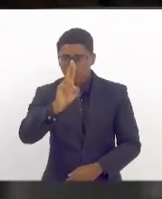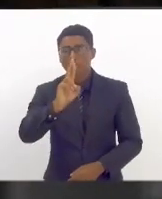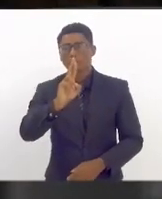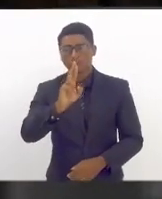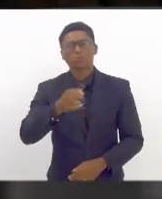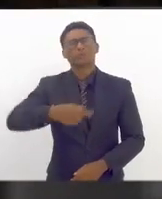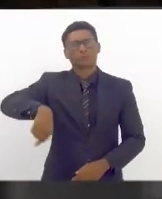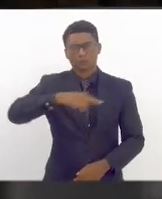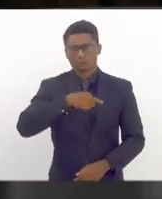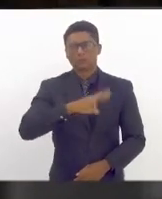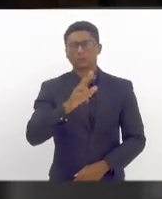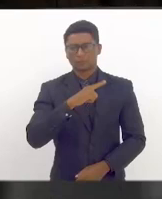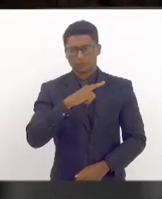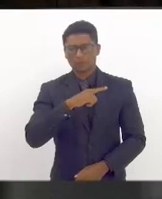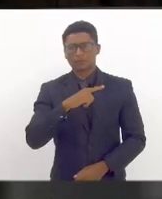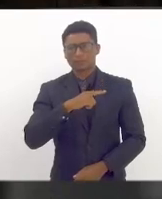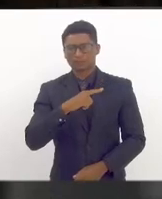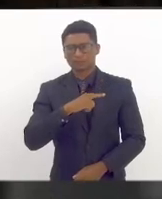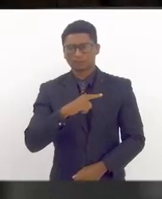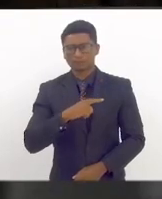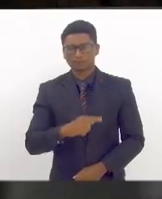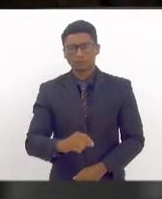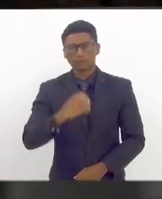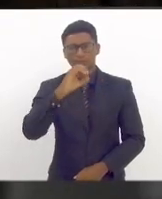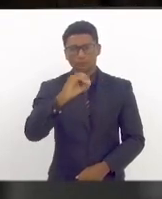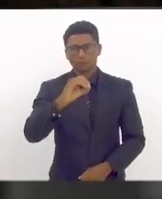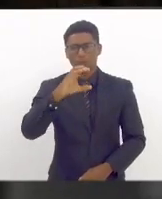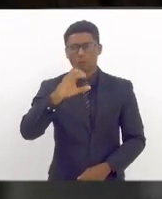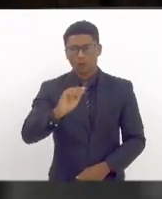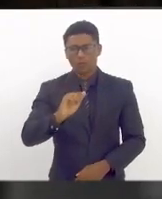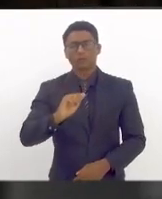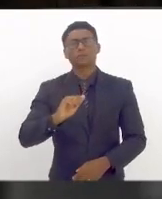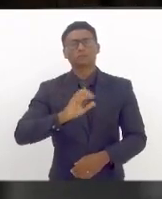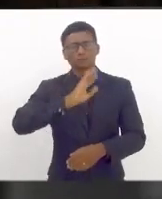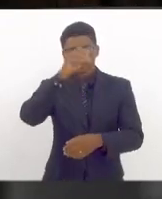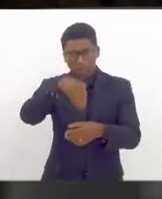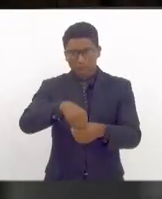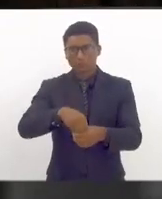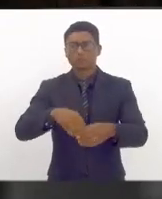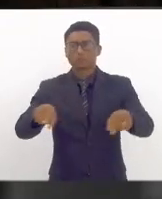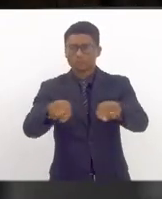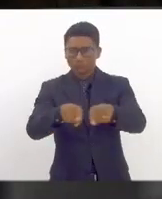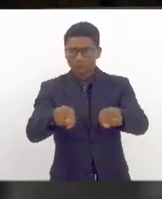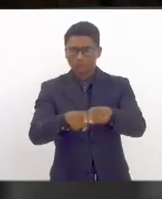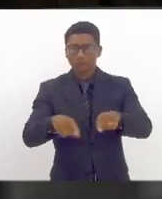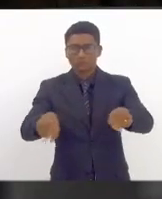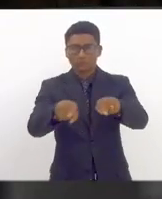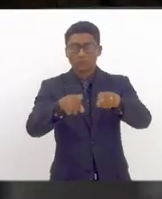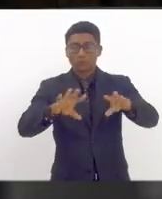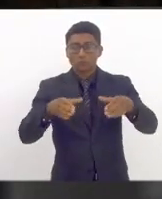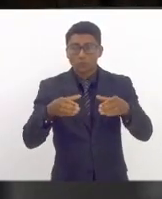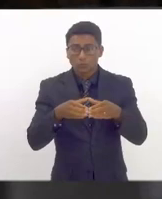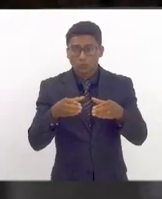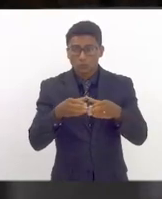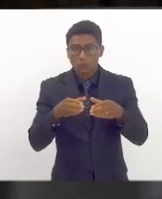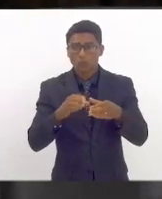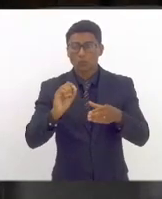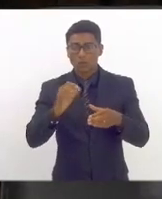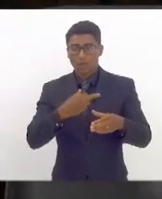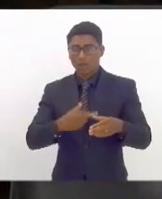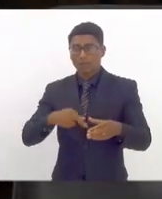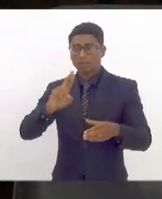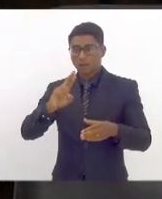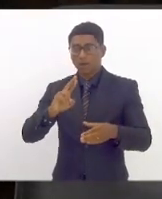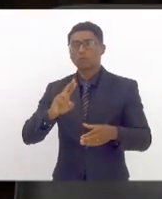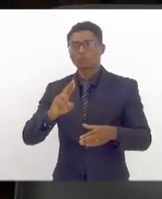uma espiritualidade e eu sou ele traz muito junto com a criação seja intolerância religiosa no estado indo até